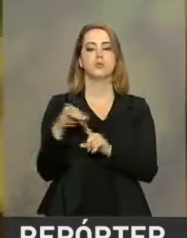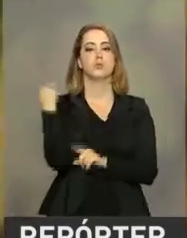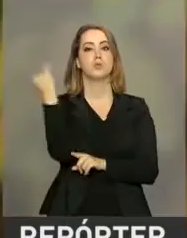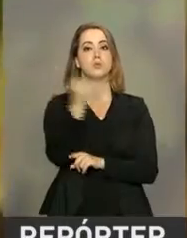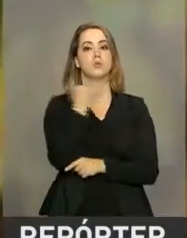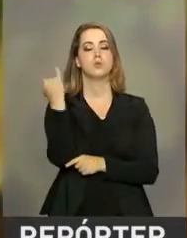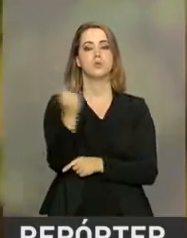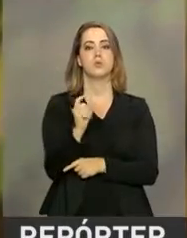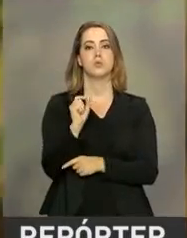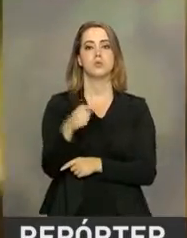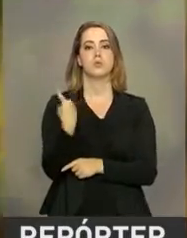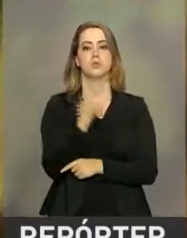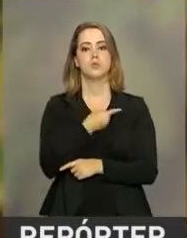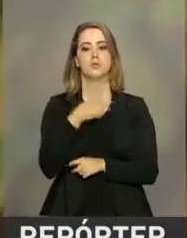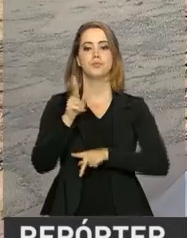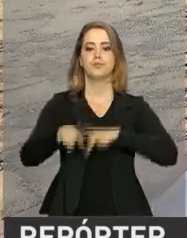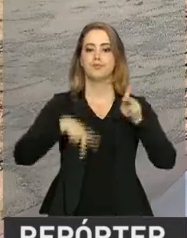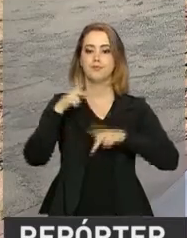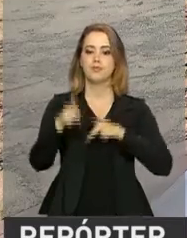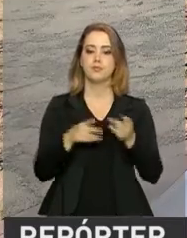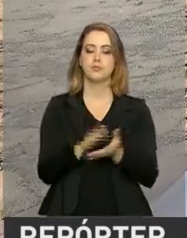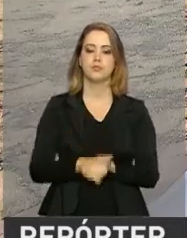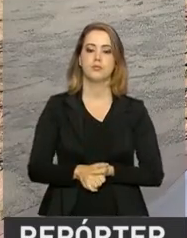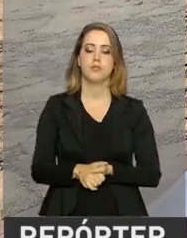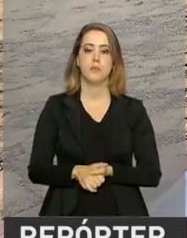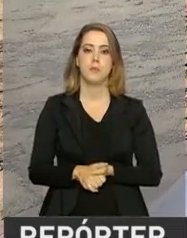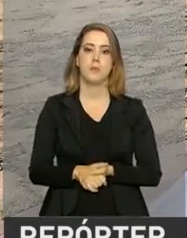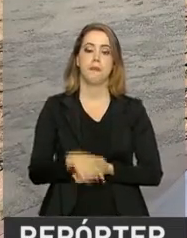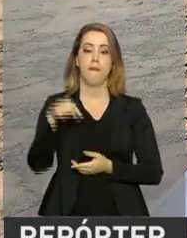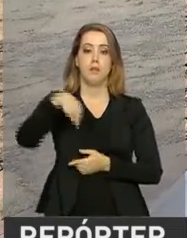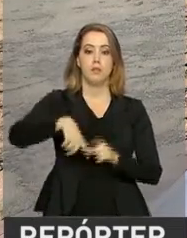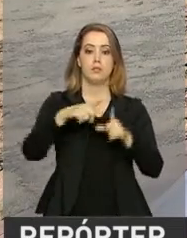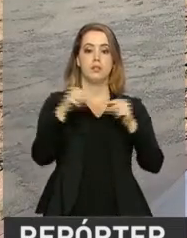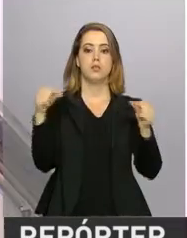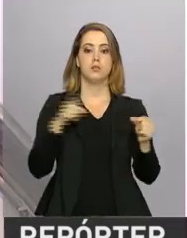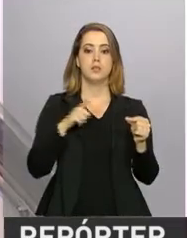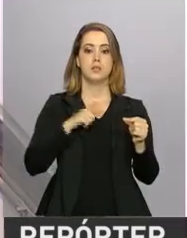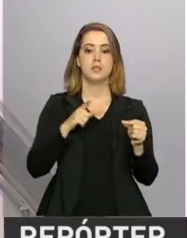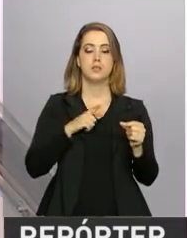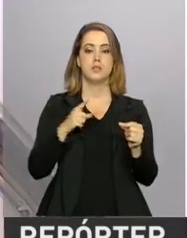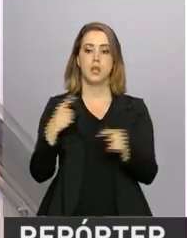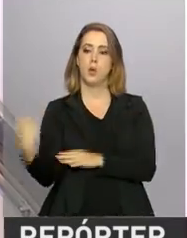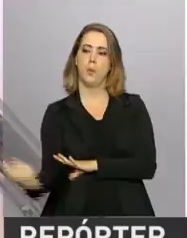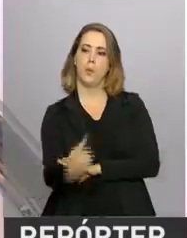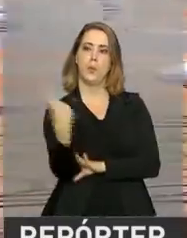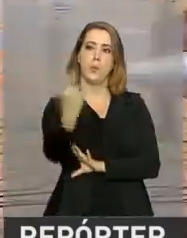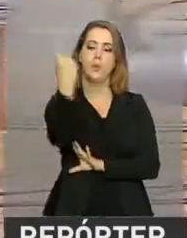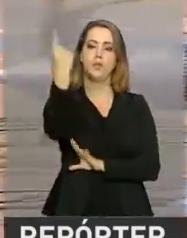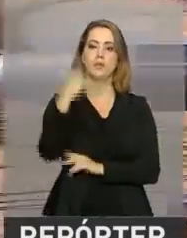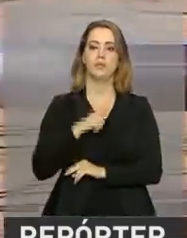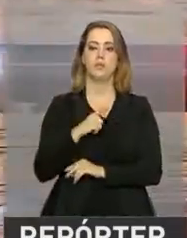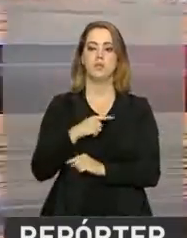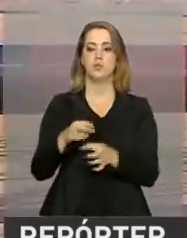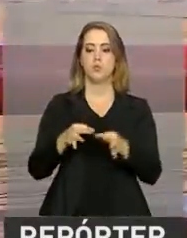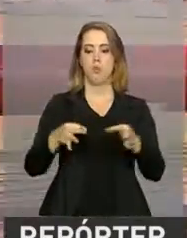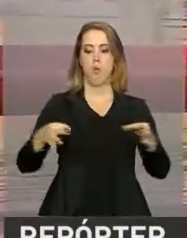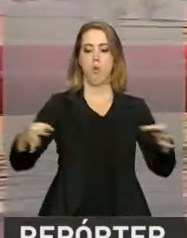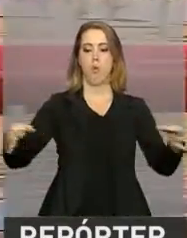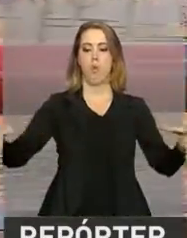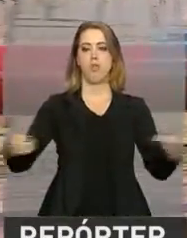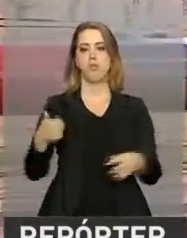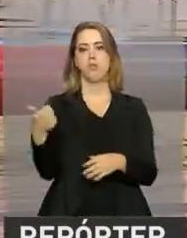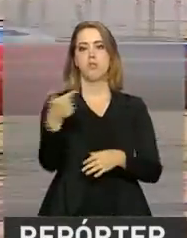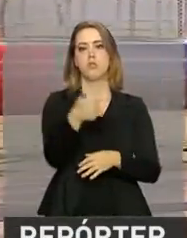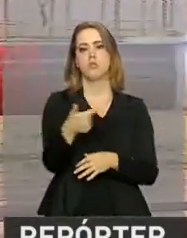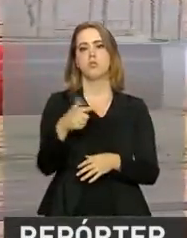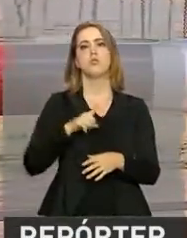para a nossa população em brasília uma das atrações fica por conta do foguete vsb-30 com 12 metros de altura e mais de